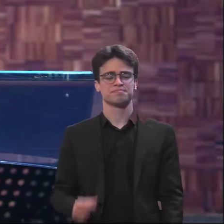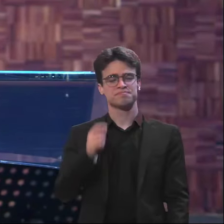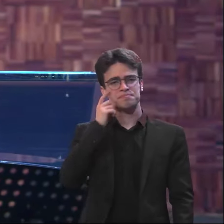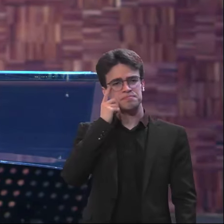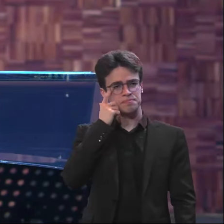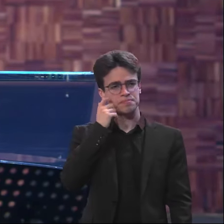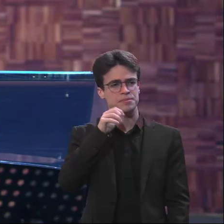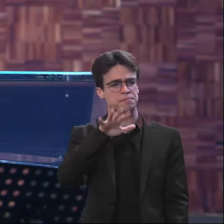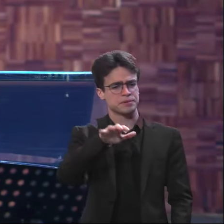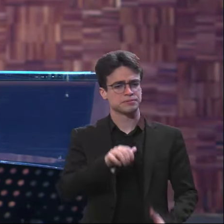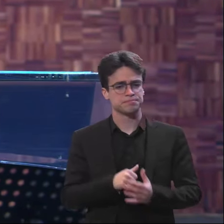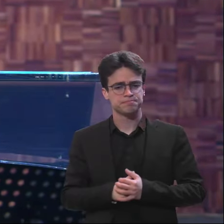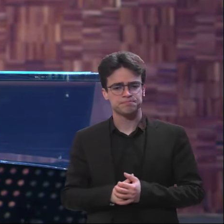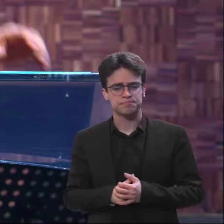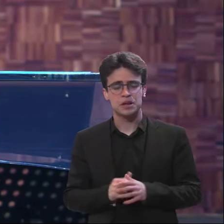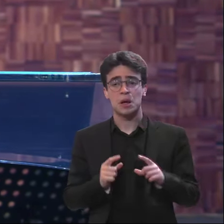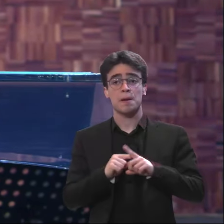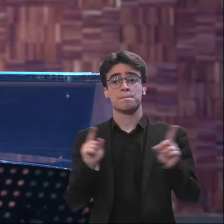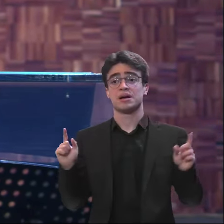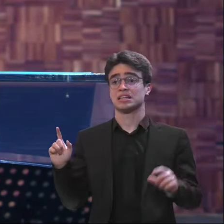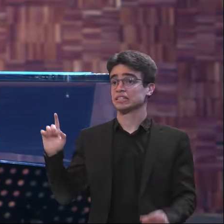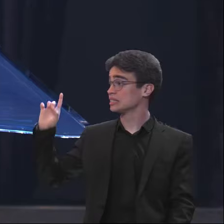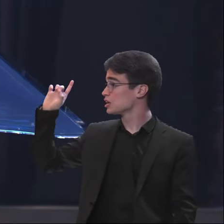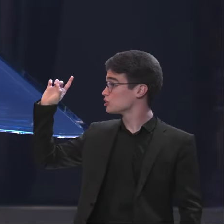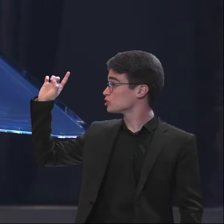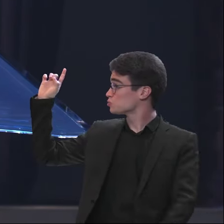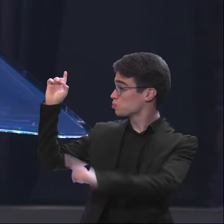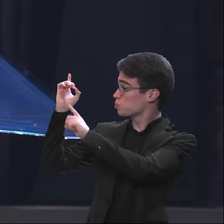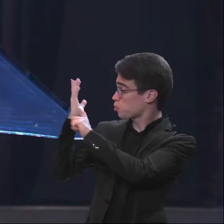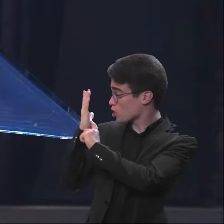Agora, quando Deus aparece na nossa história,